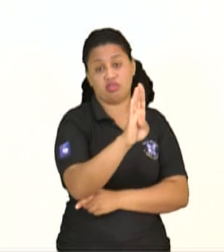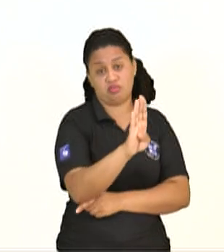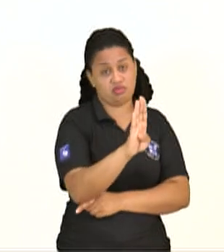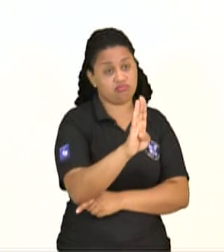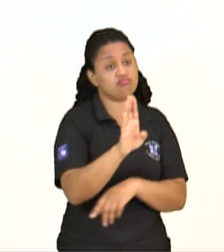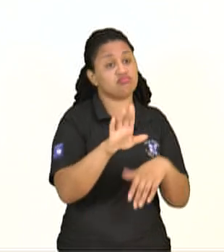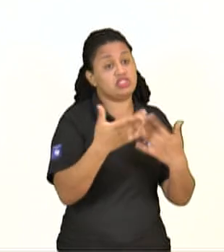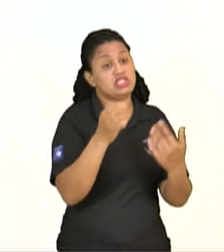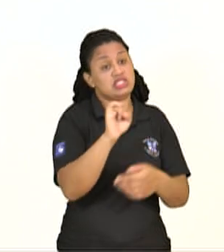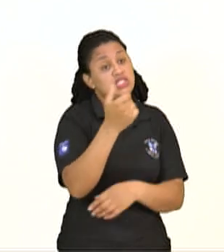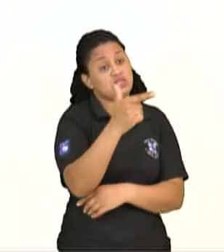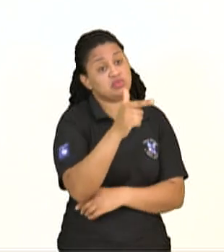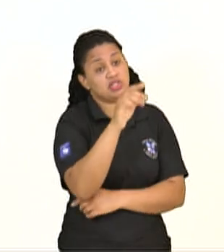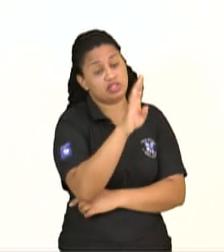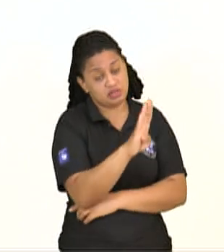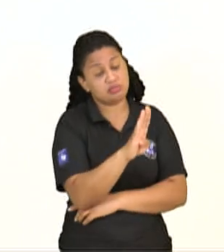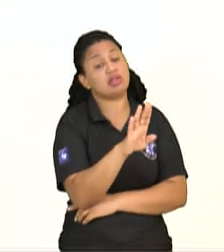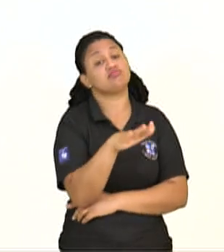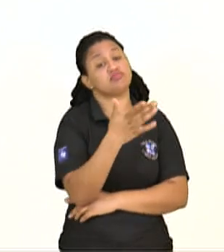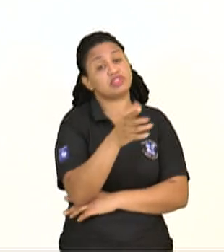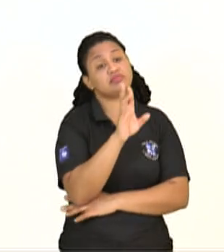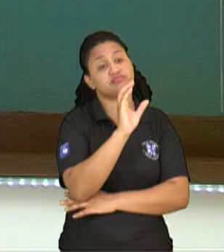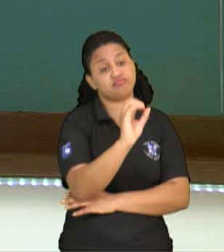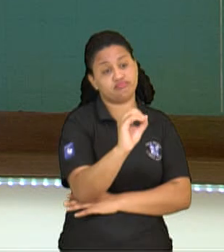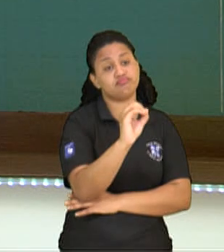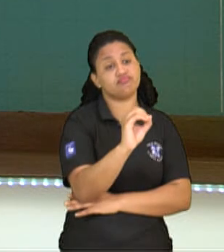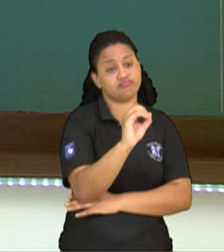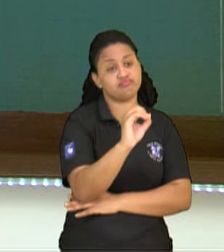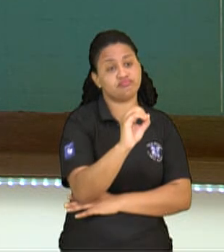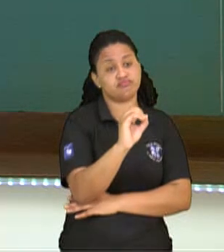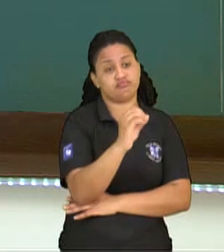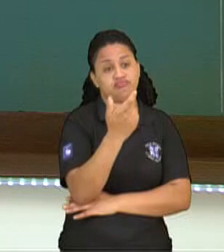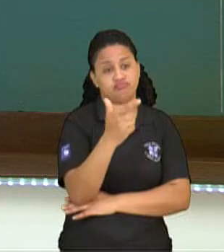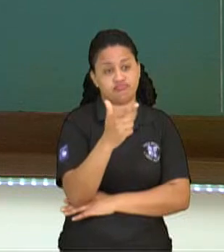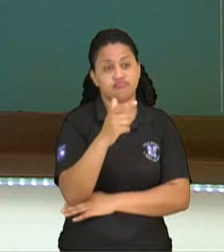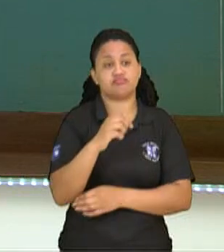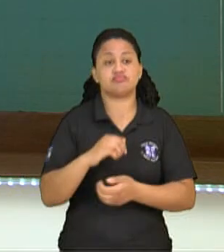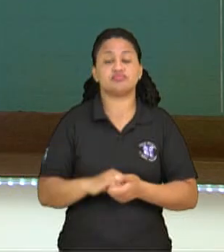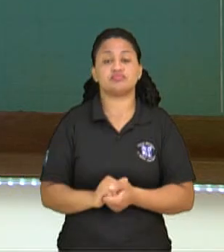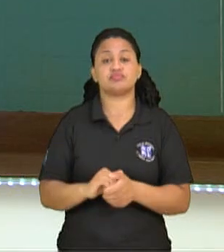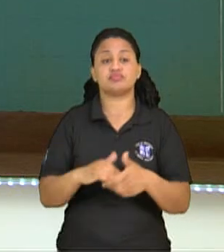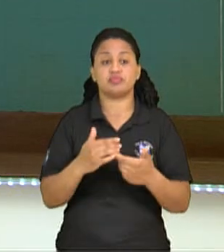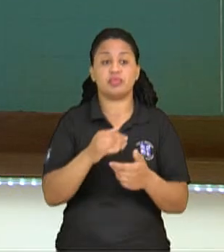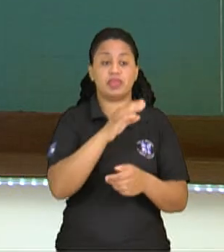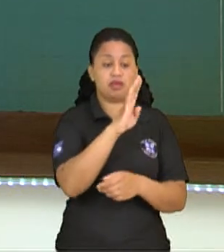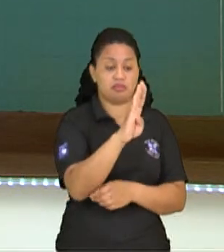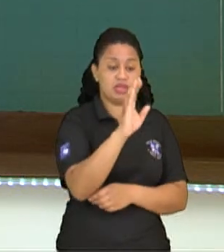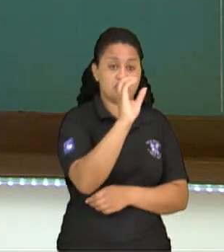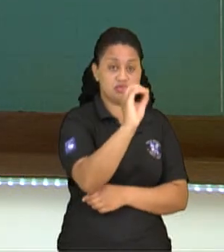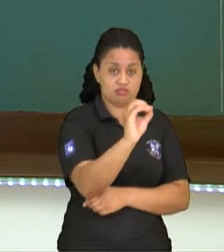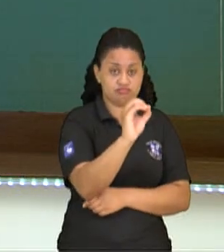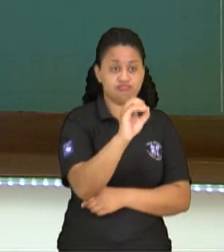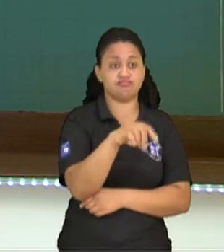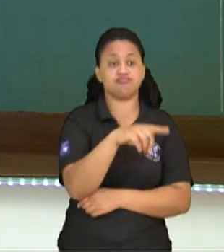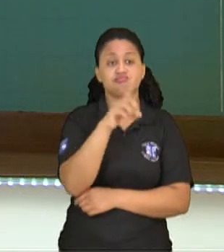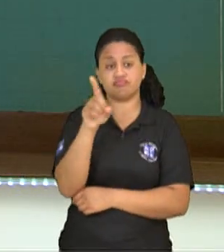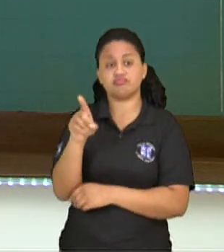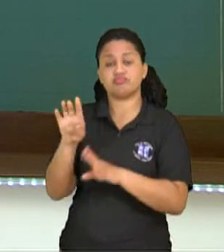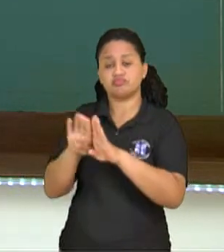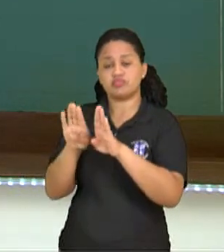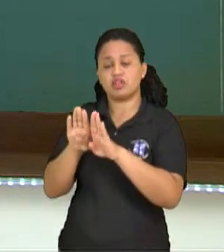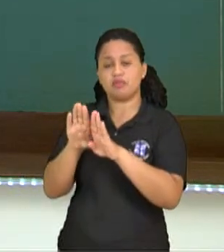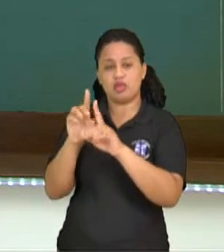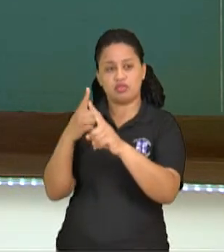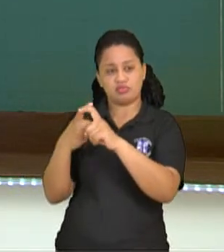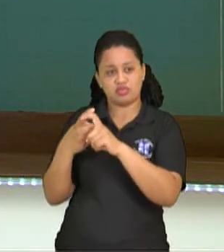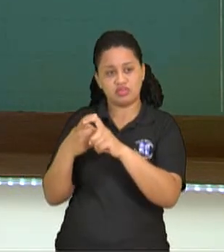nesse caso. Ó, a gente tem x², mas a gente não tem nenhum termo que acompanhe só o x. Então, o b é igual a zero, tá? E